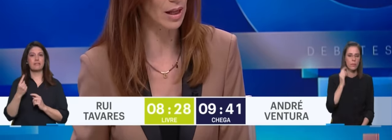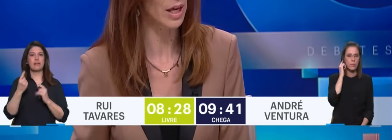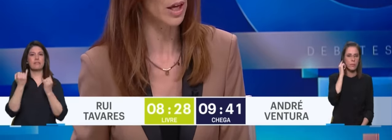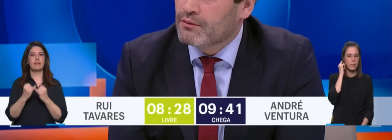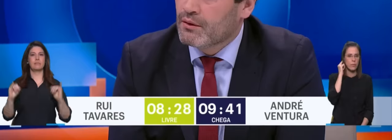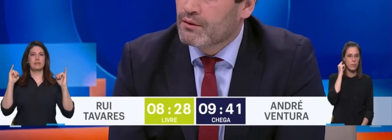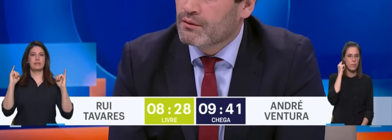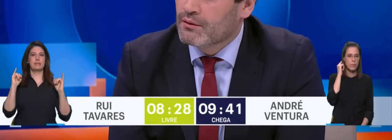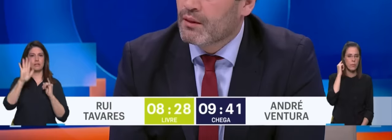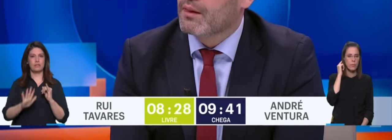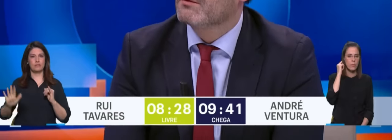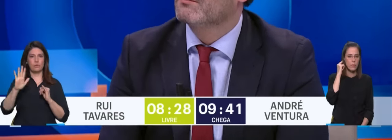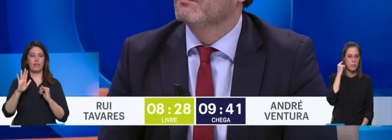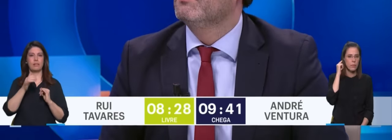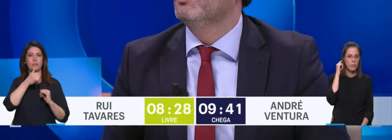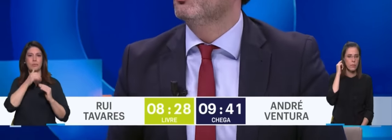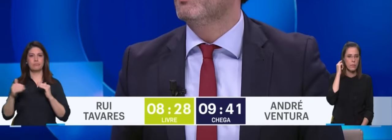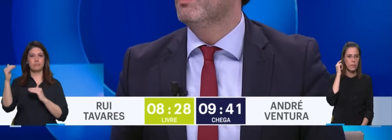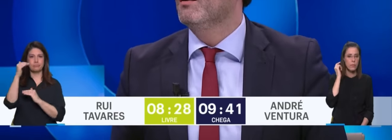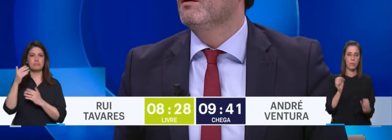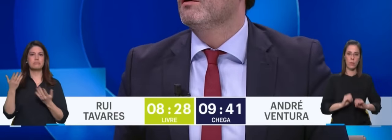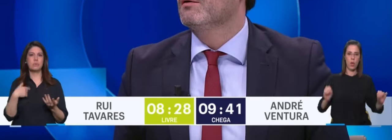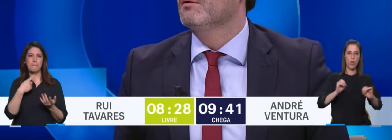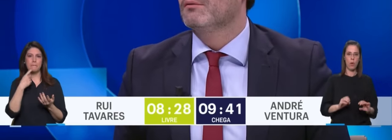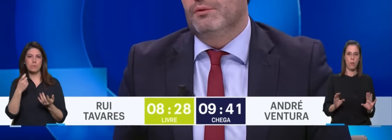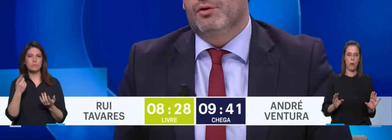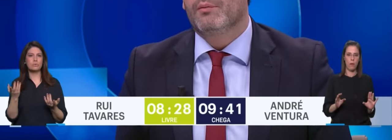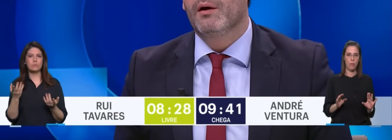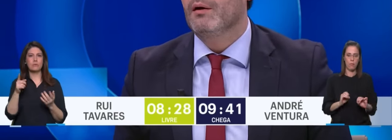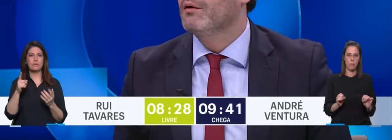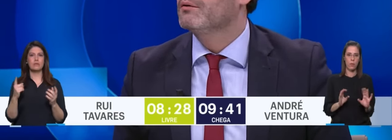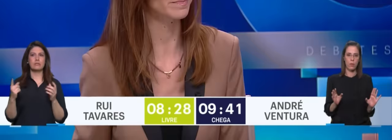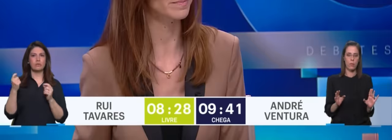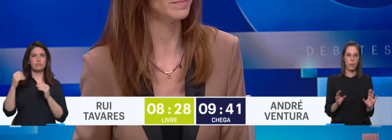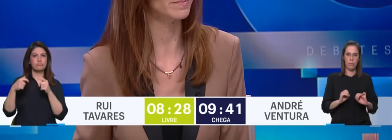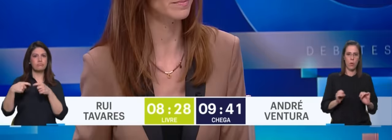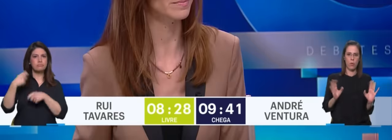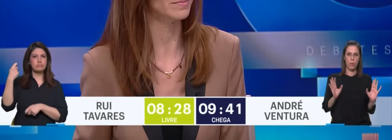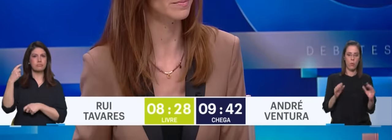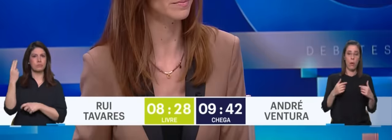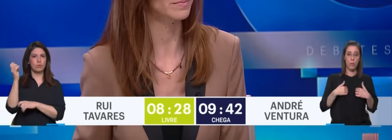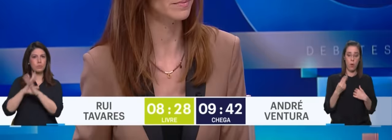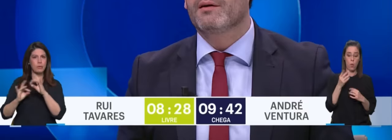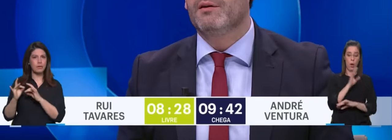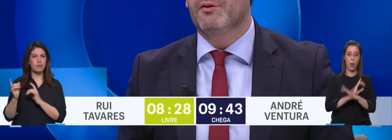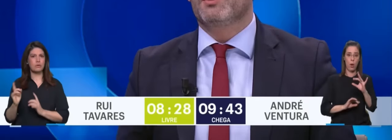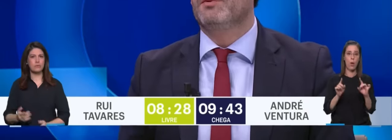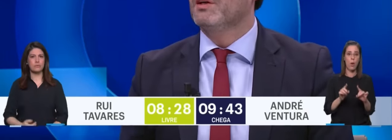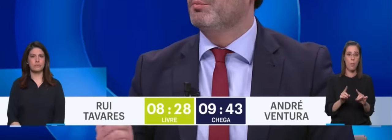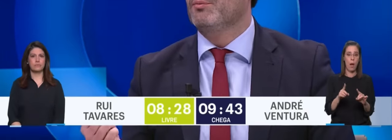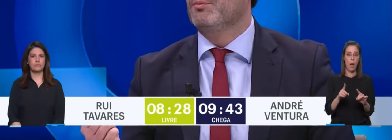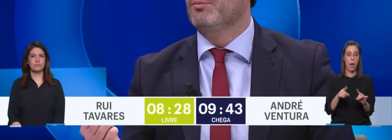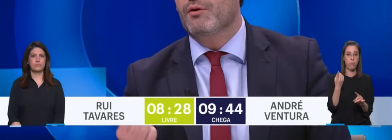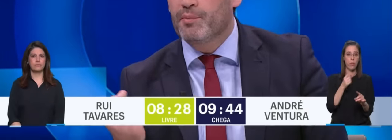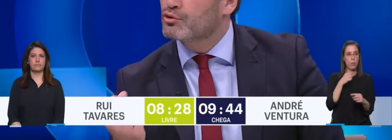nacional Claro não há alguma ambiguidade na relação que defende com a união europeiaum nenhuma nós temos de uma união europeia que em vez de se